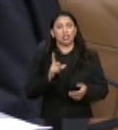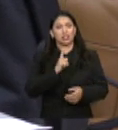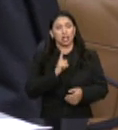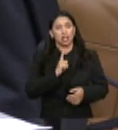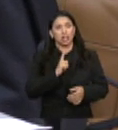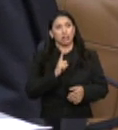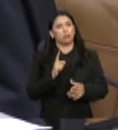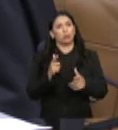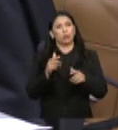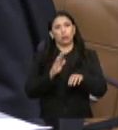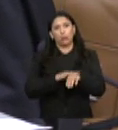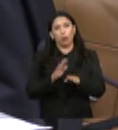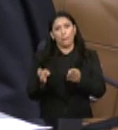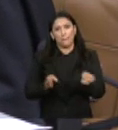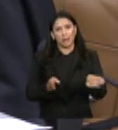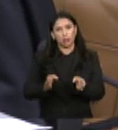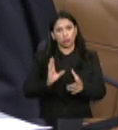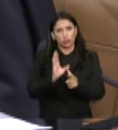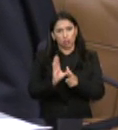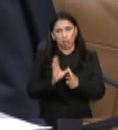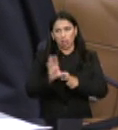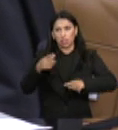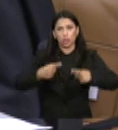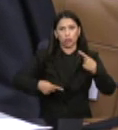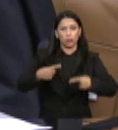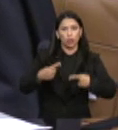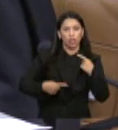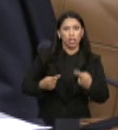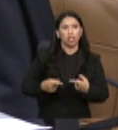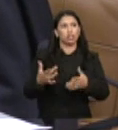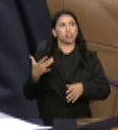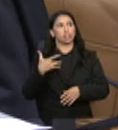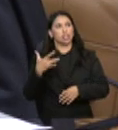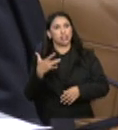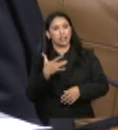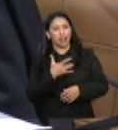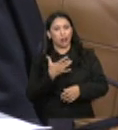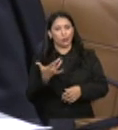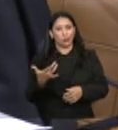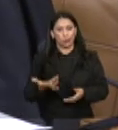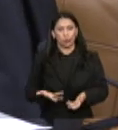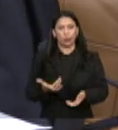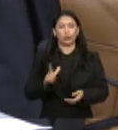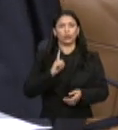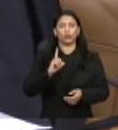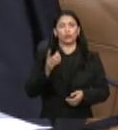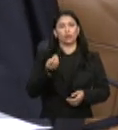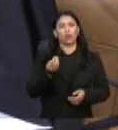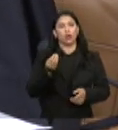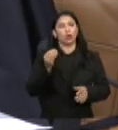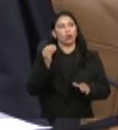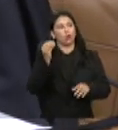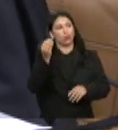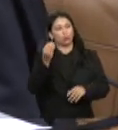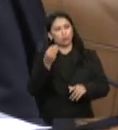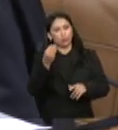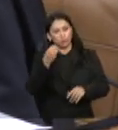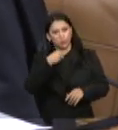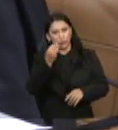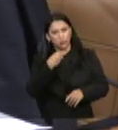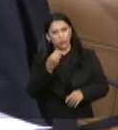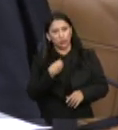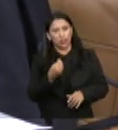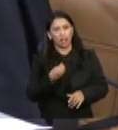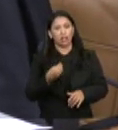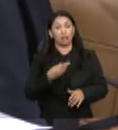crises sociais econômicas políticas e sanitárias até mesmo por debilidades institucionais e